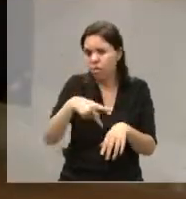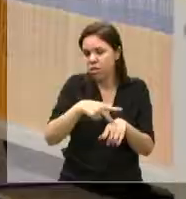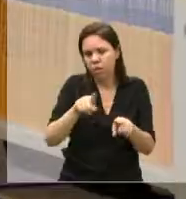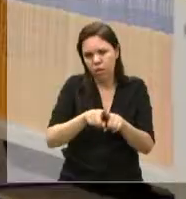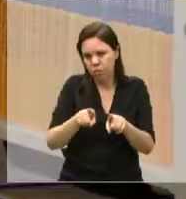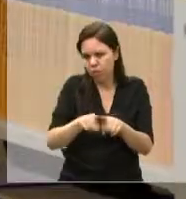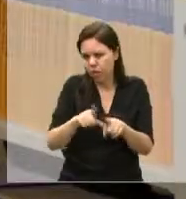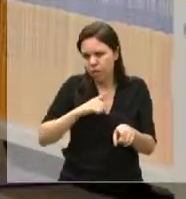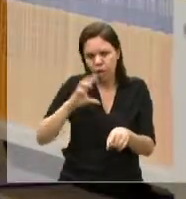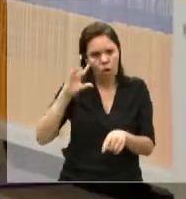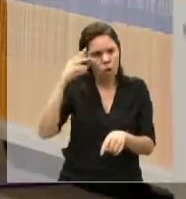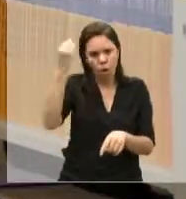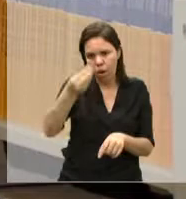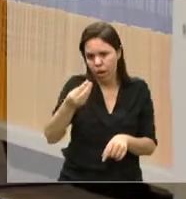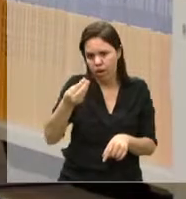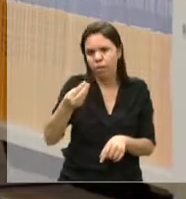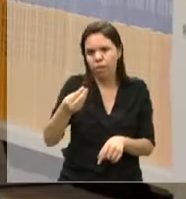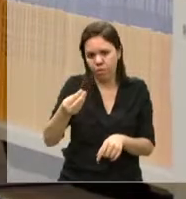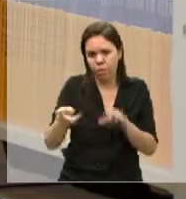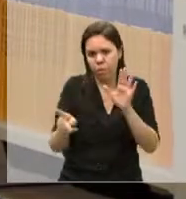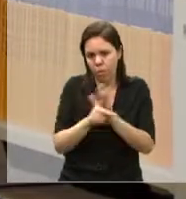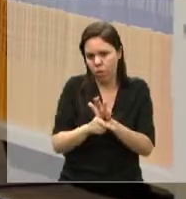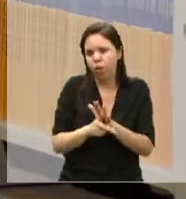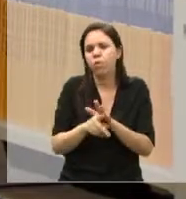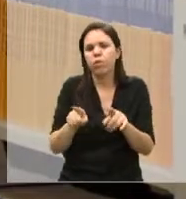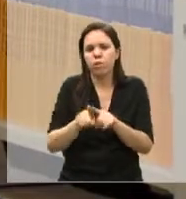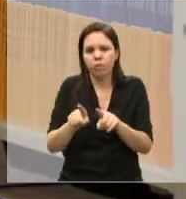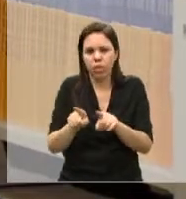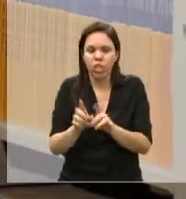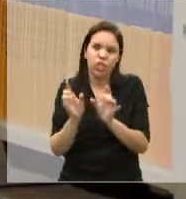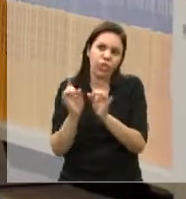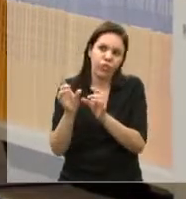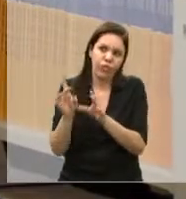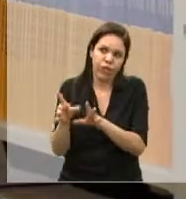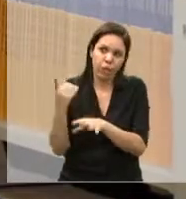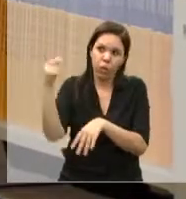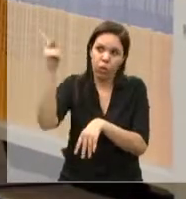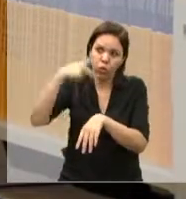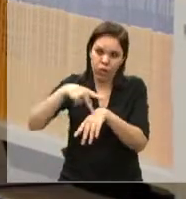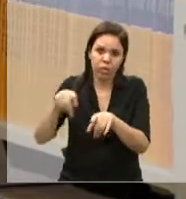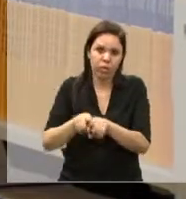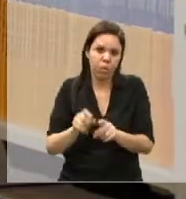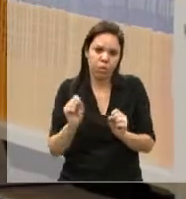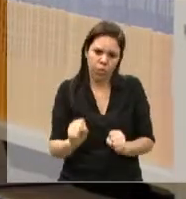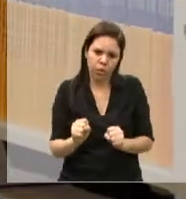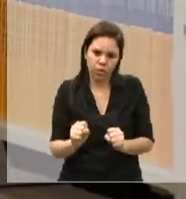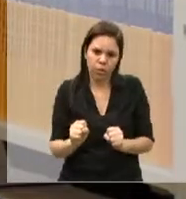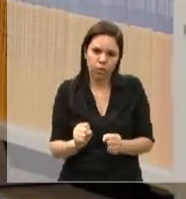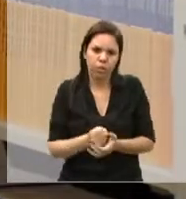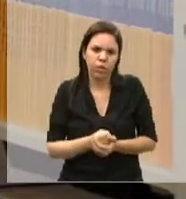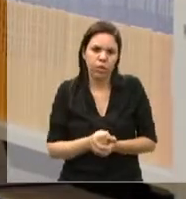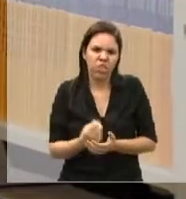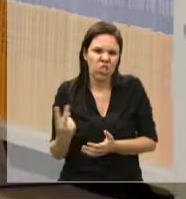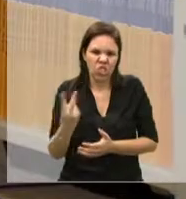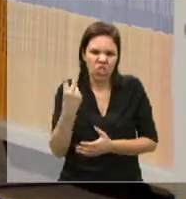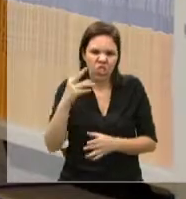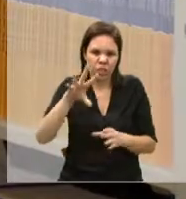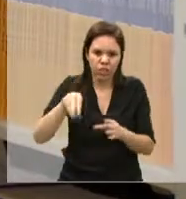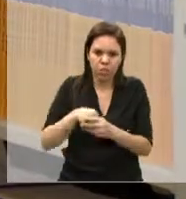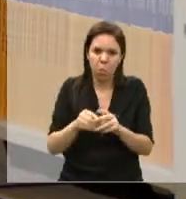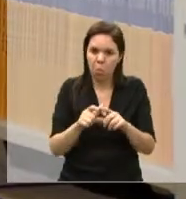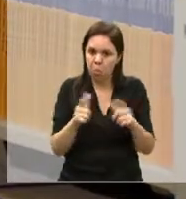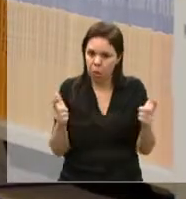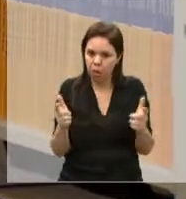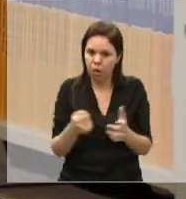É, exatamente. E mesmo na parte de exportação de produtos, você começa a exportar produtos de valor agregado